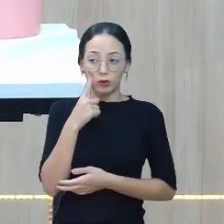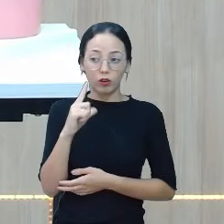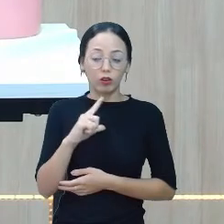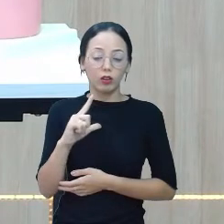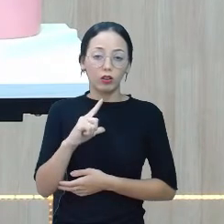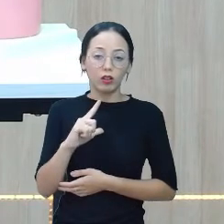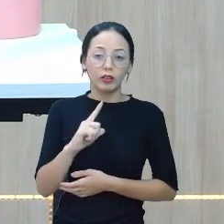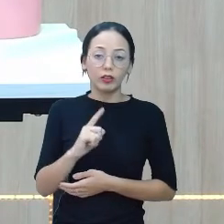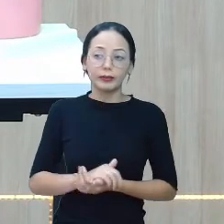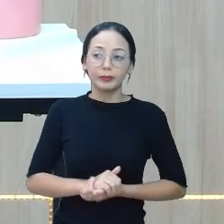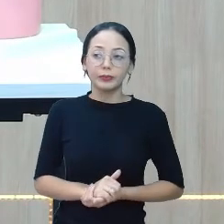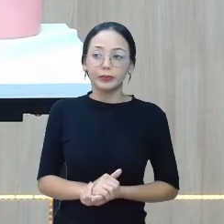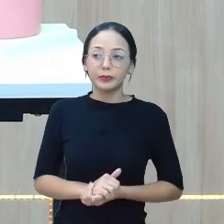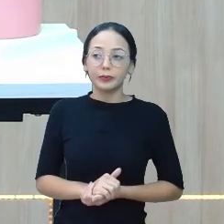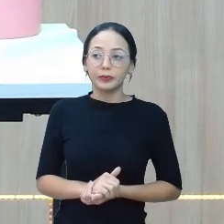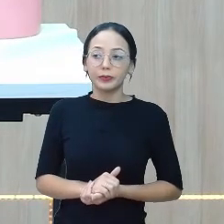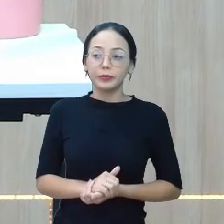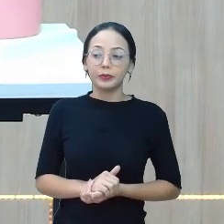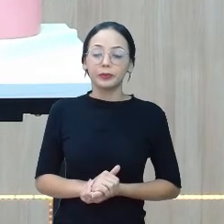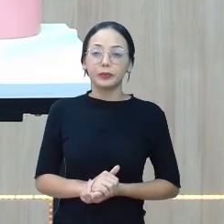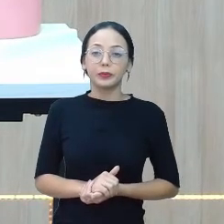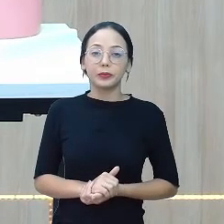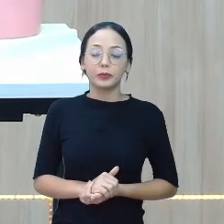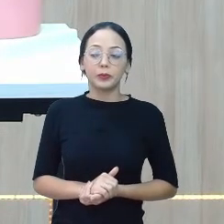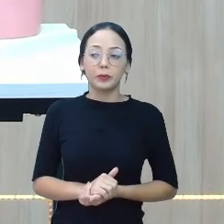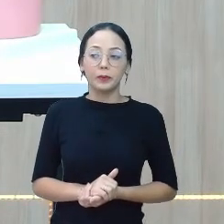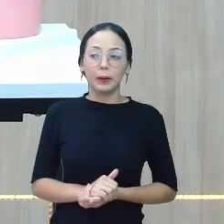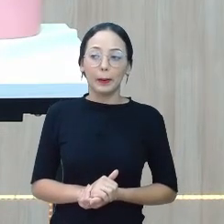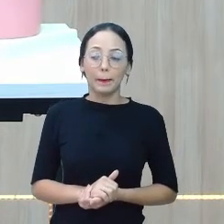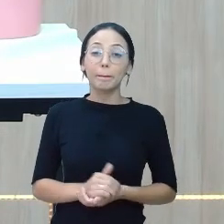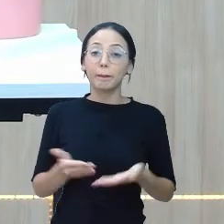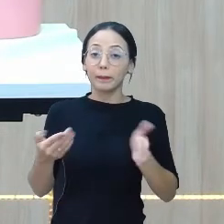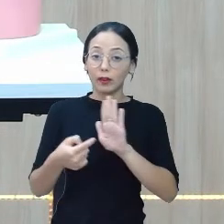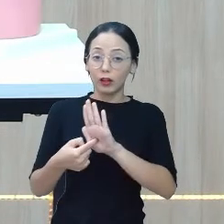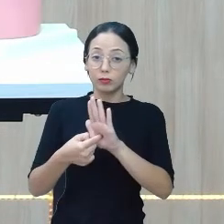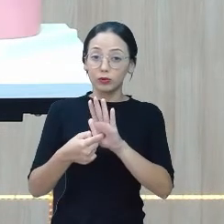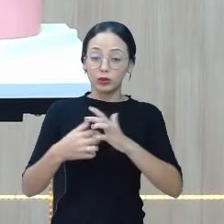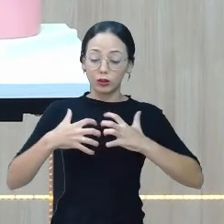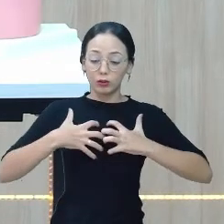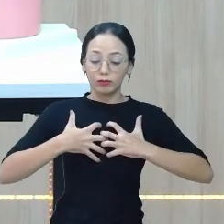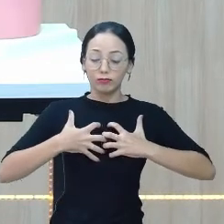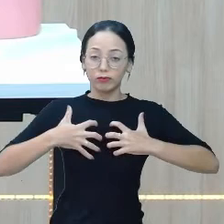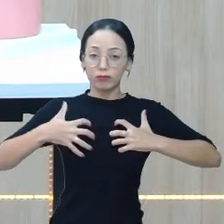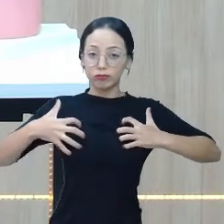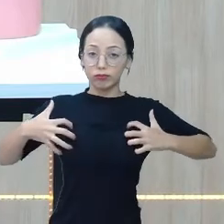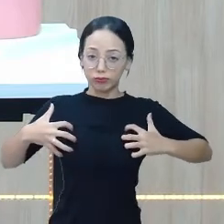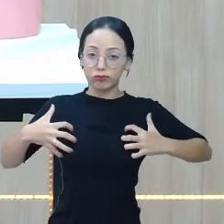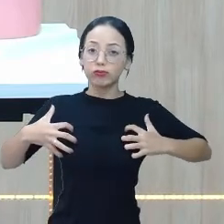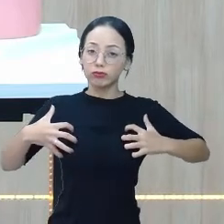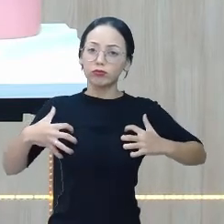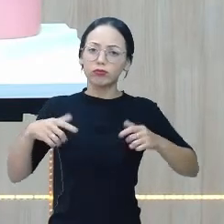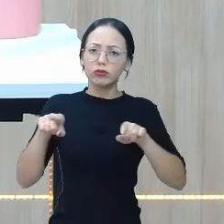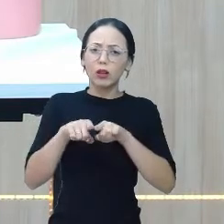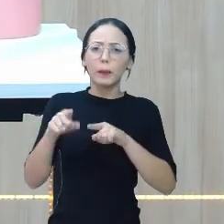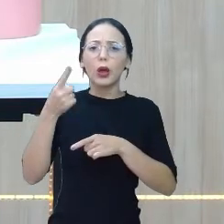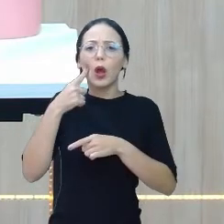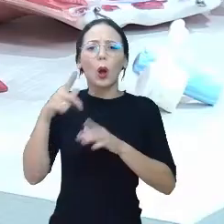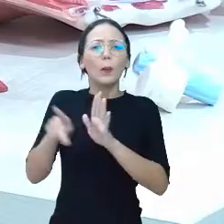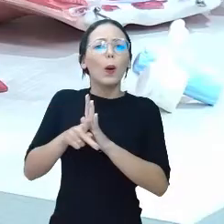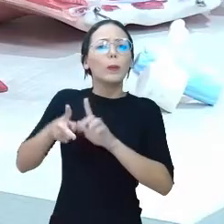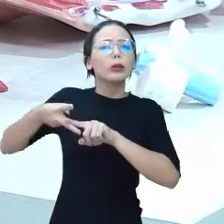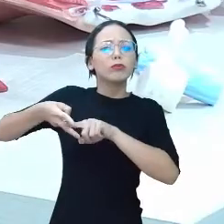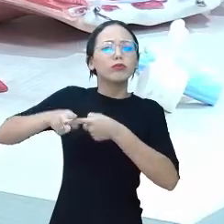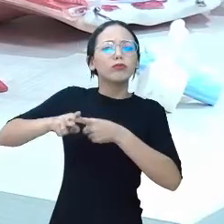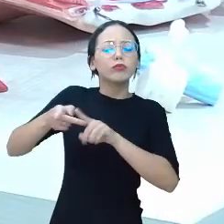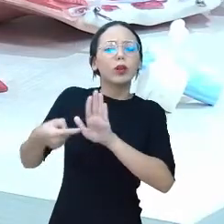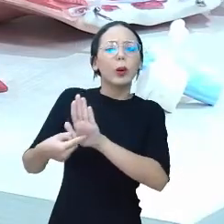com uma parte aqui do pulmão, e até mesmo nessa peça anatômica, a gente